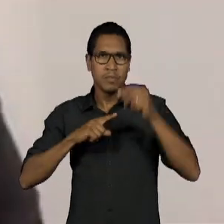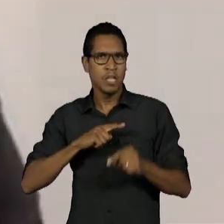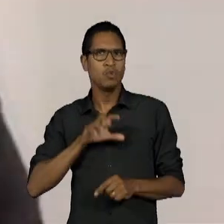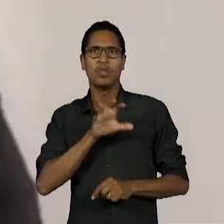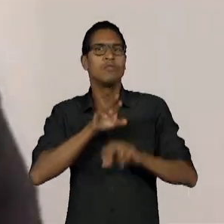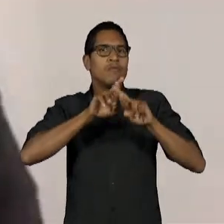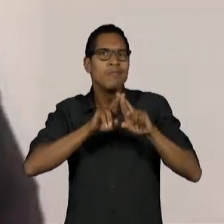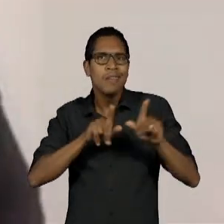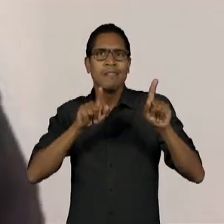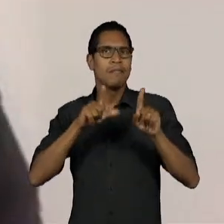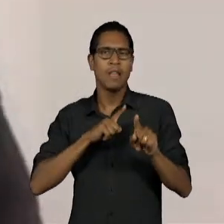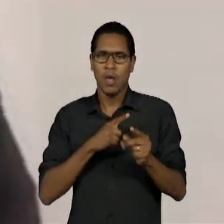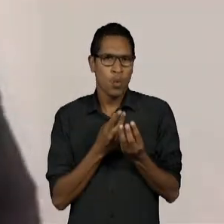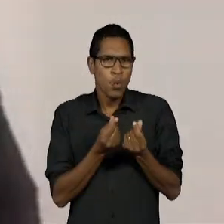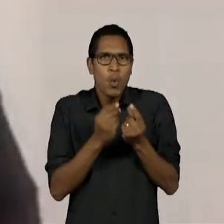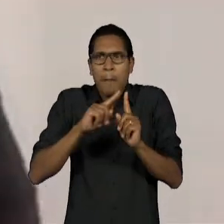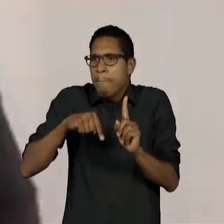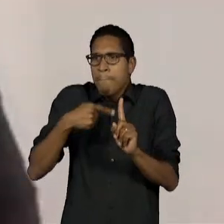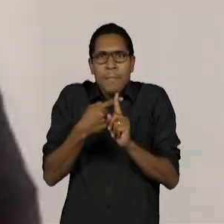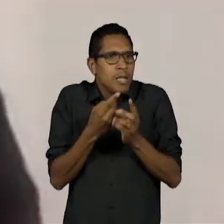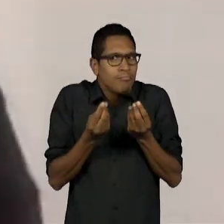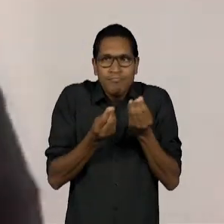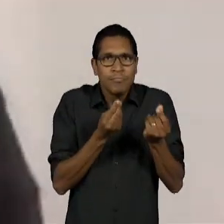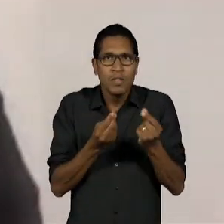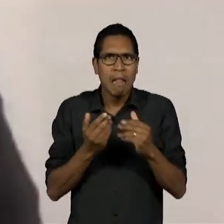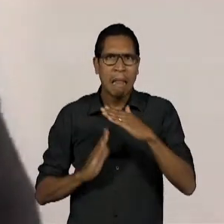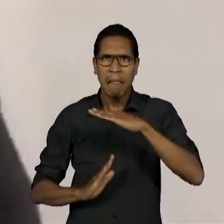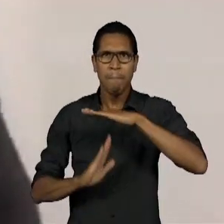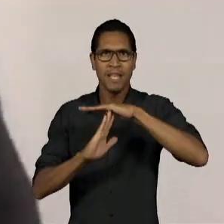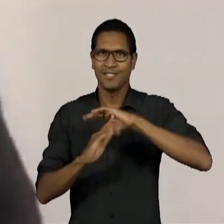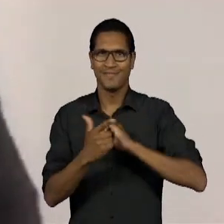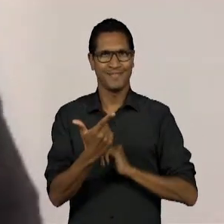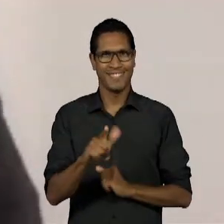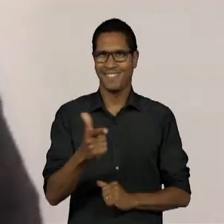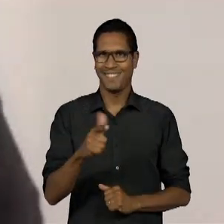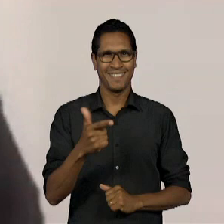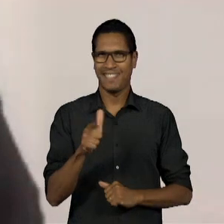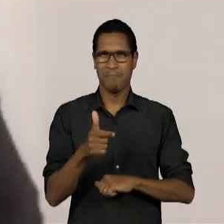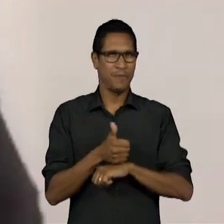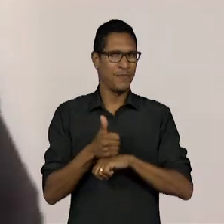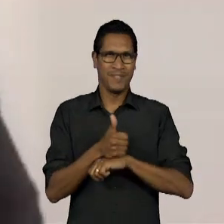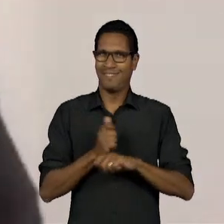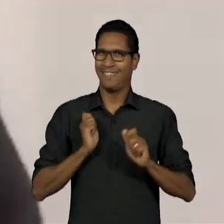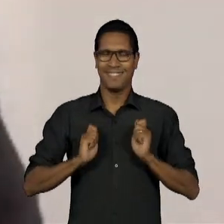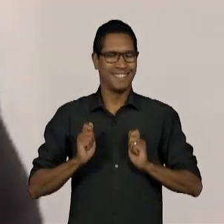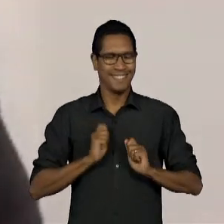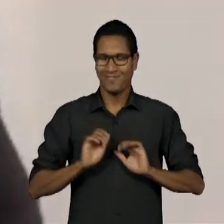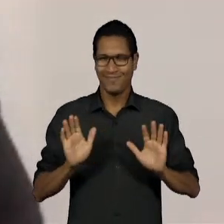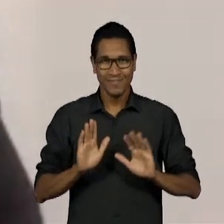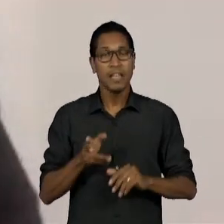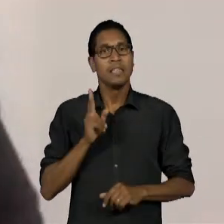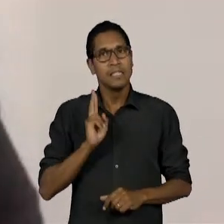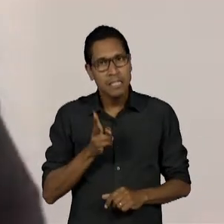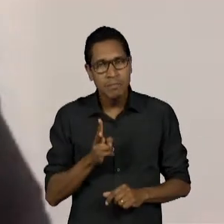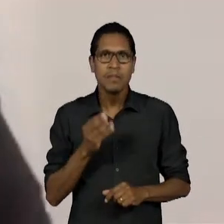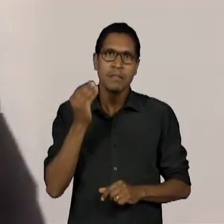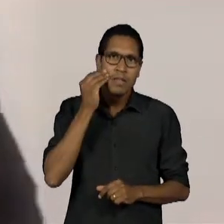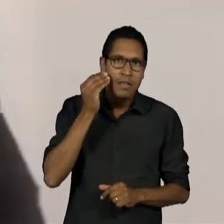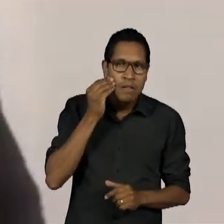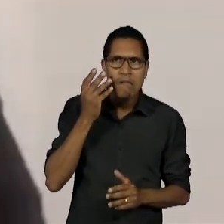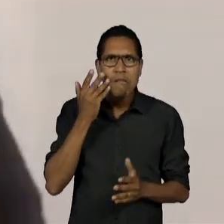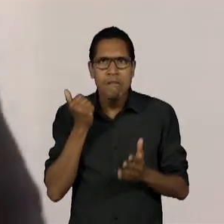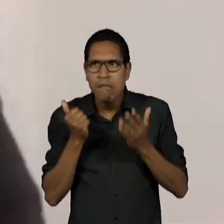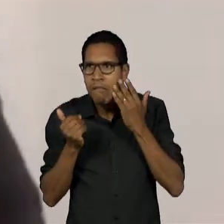coisa a mais. Então, não existe limite na nossa profissão. Nós estamos sempre buscando